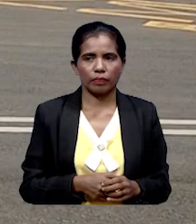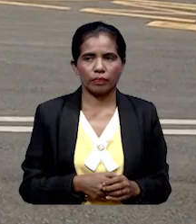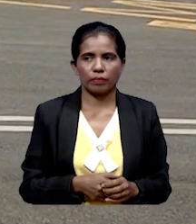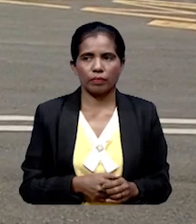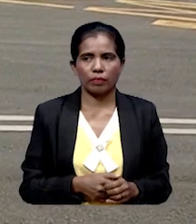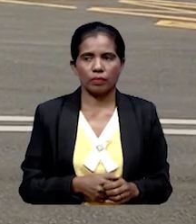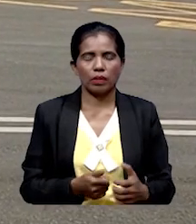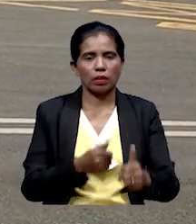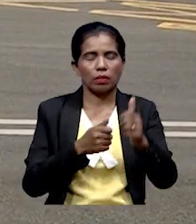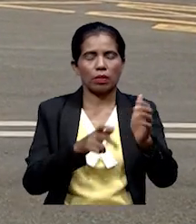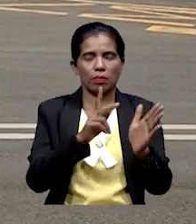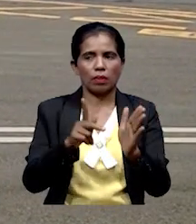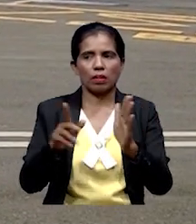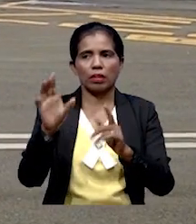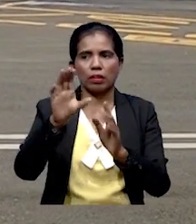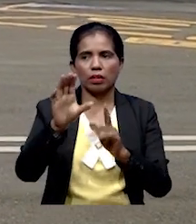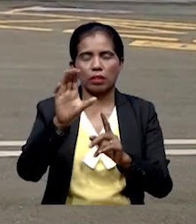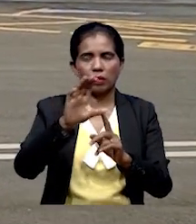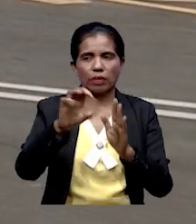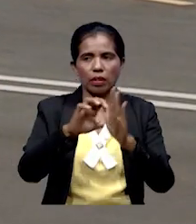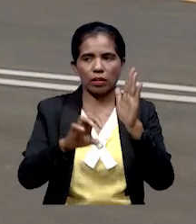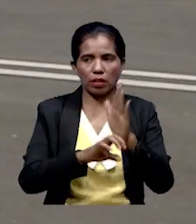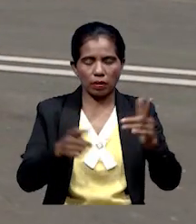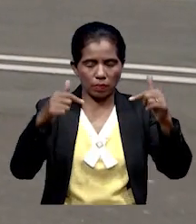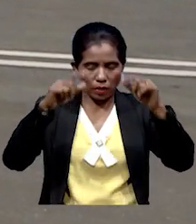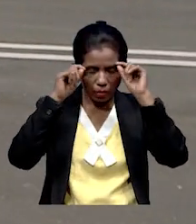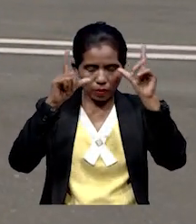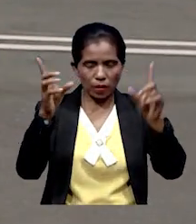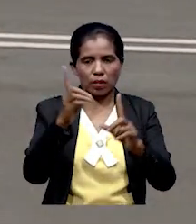Tuir Plano, chefe estado se fila mais Timor-Leste, e Alonso Sanulo